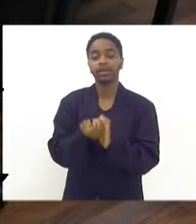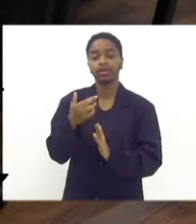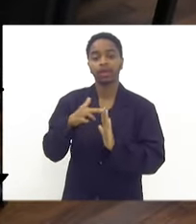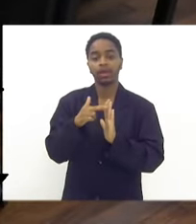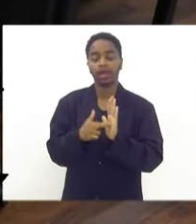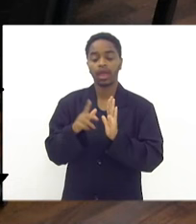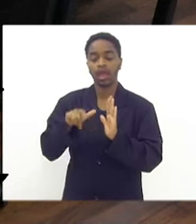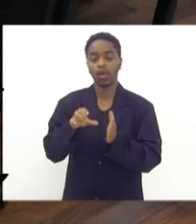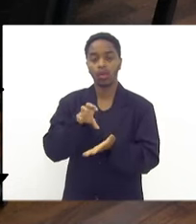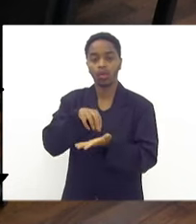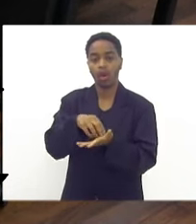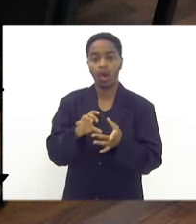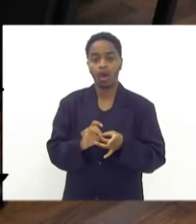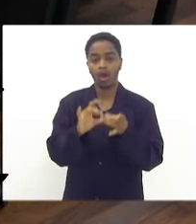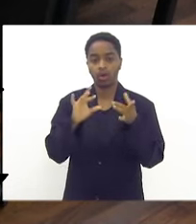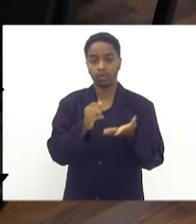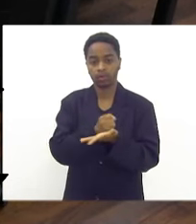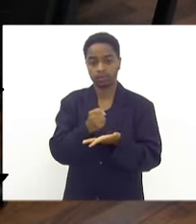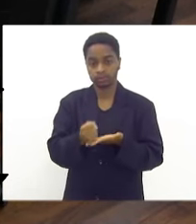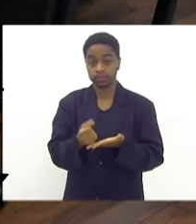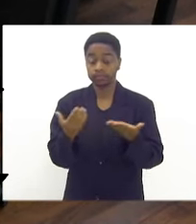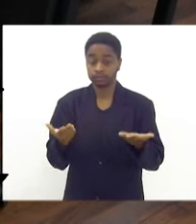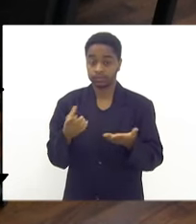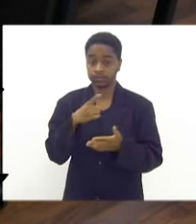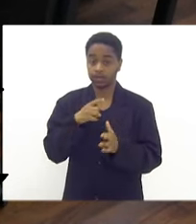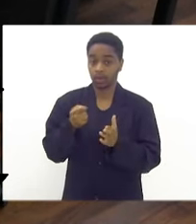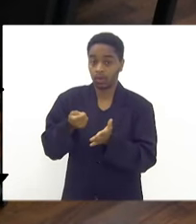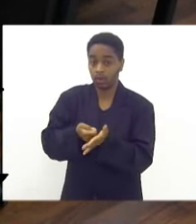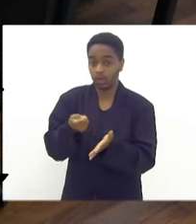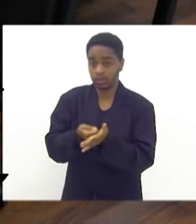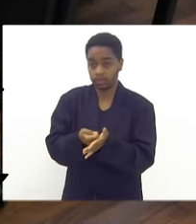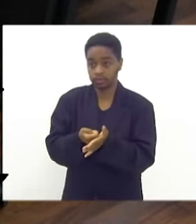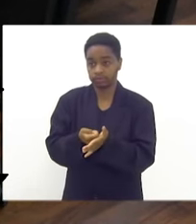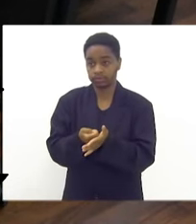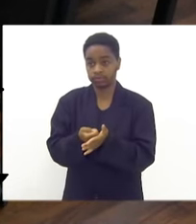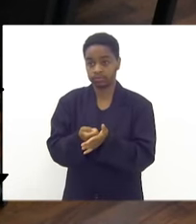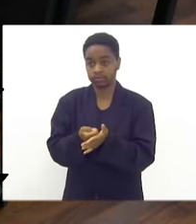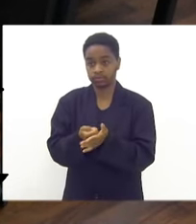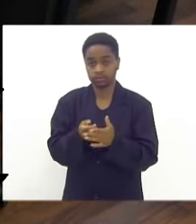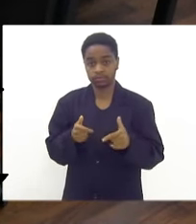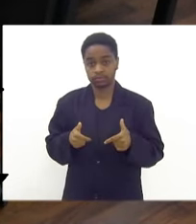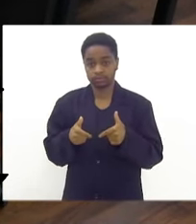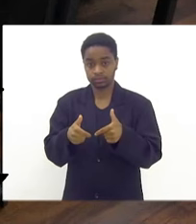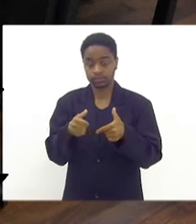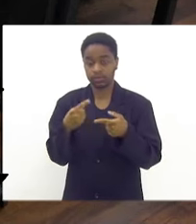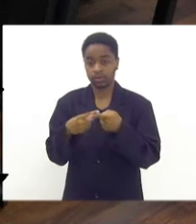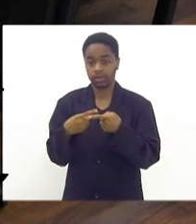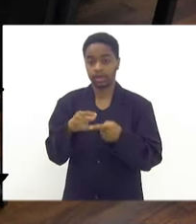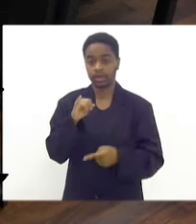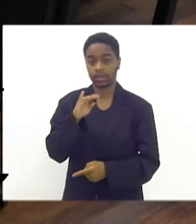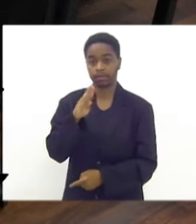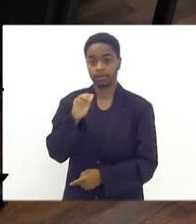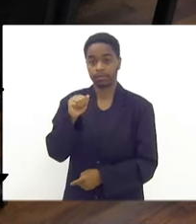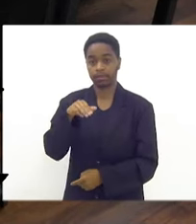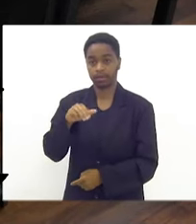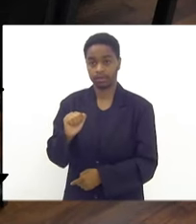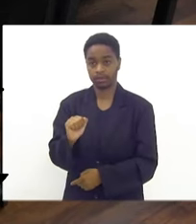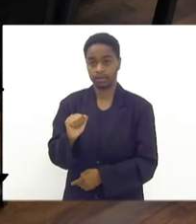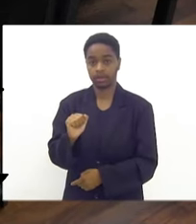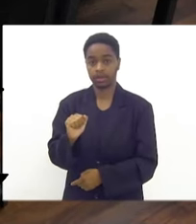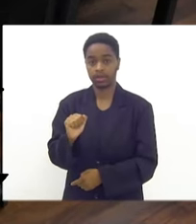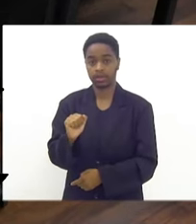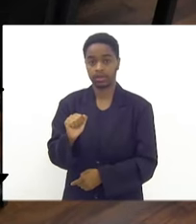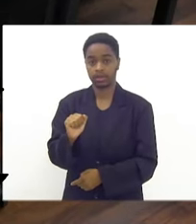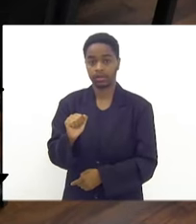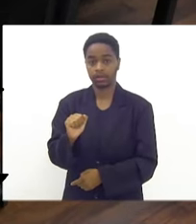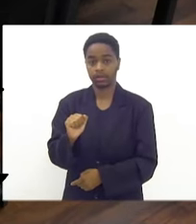licenciador e e portanto ele tem a obrigação direta de de exercer o Ibama entrar na na na